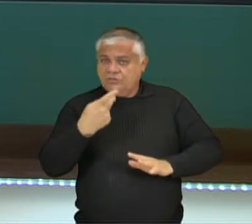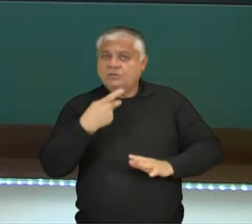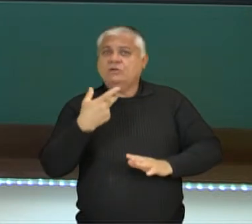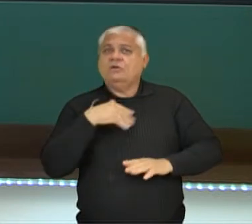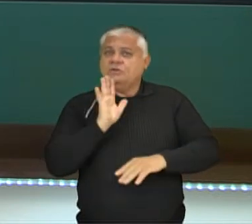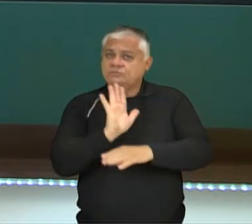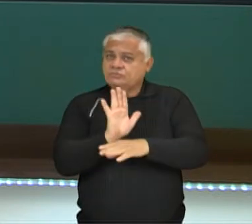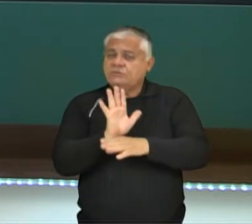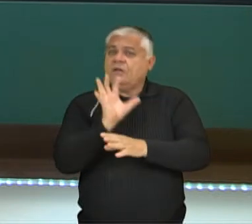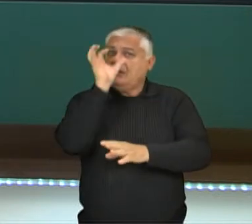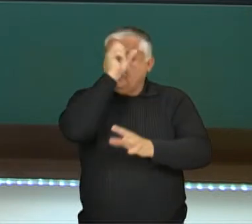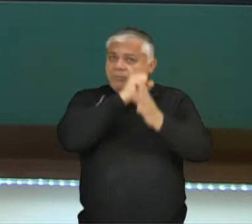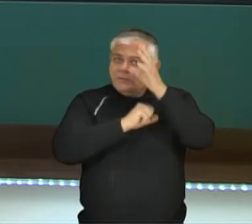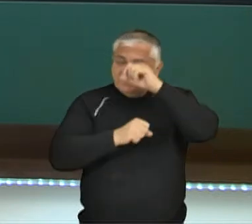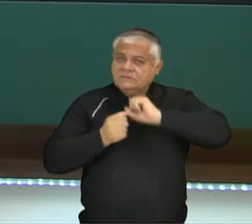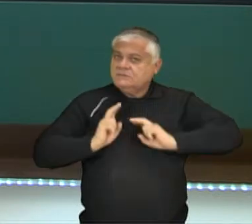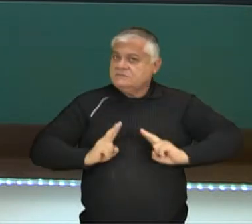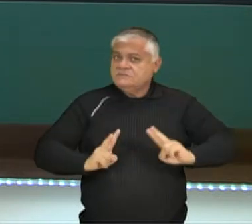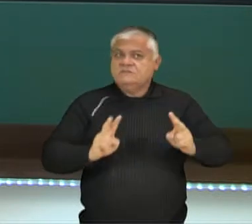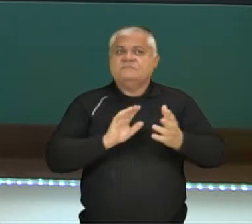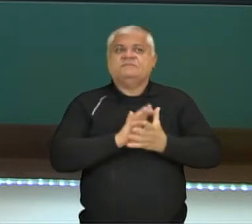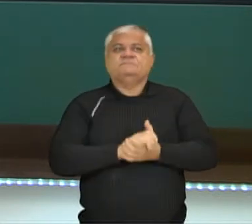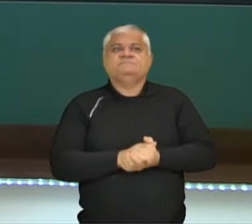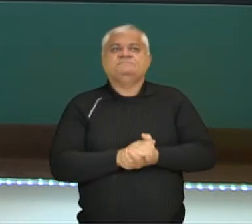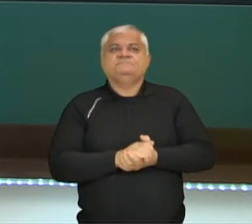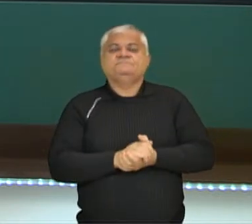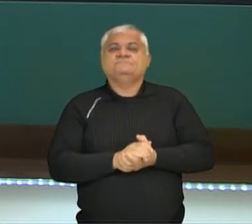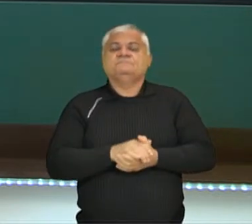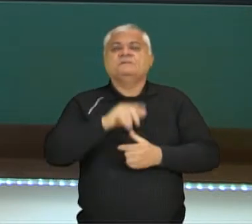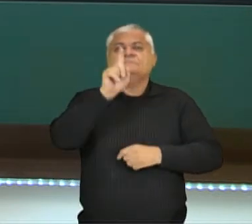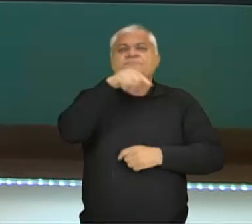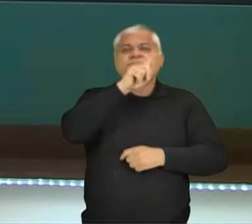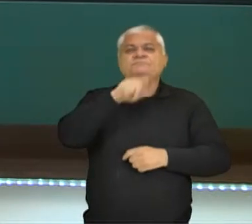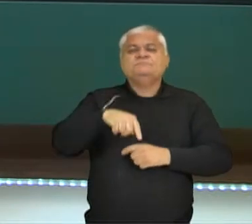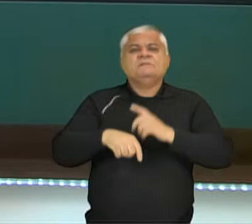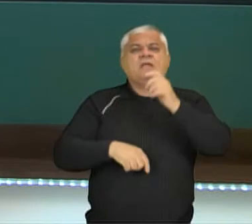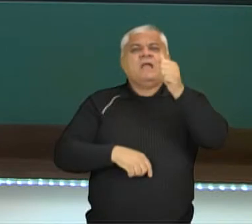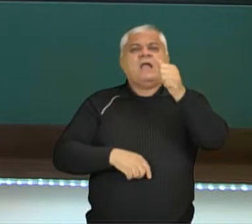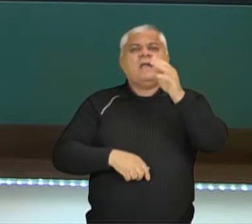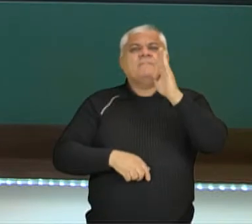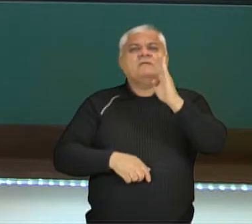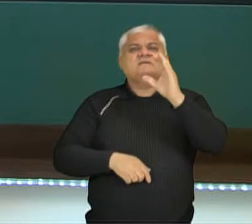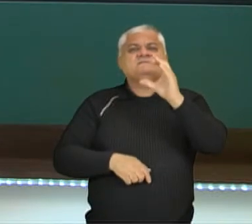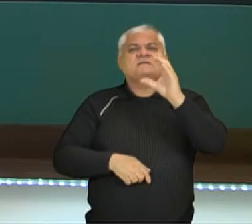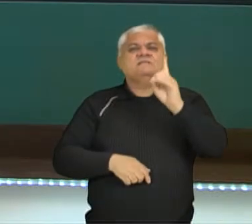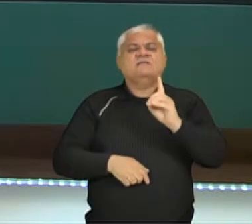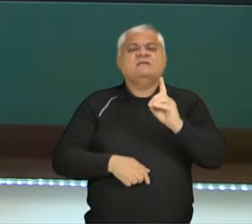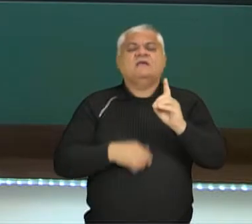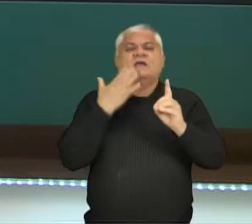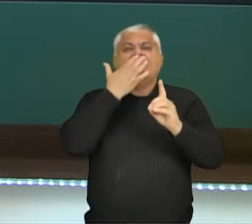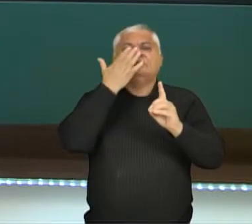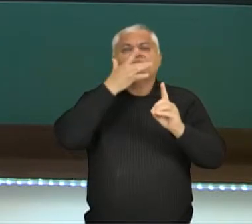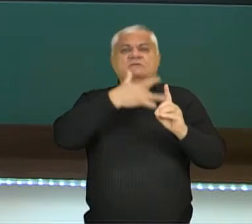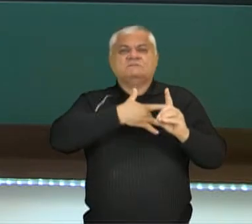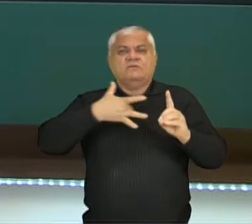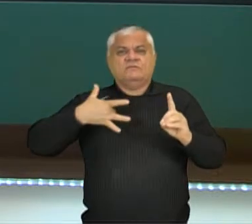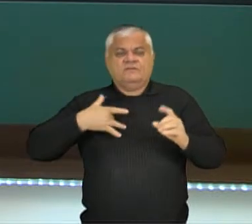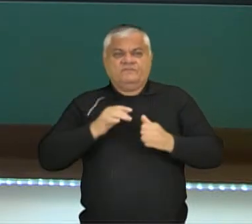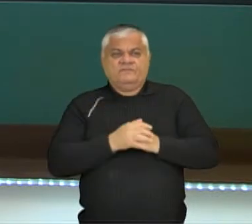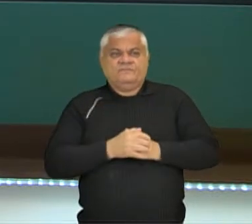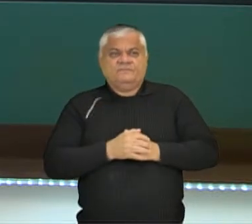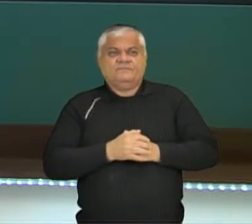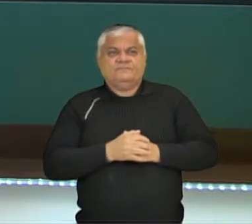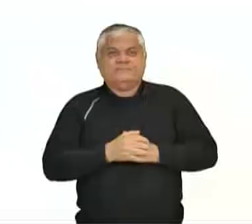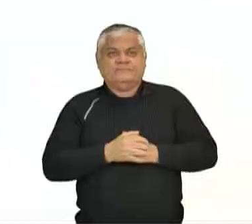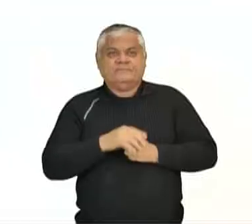para aprender sempre, né? Marque as alternativas que correspondem aos açúcares saudáveis. Passam